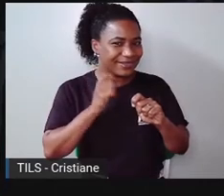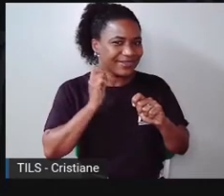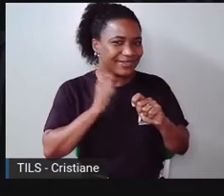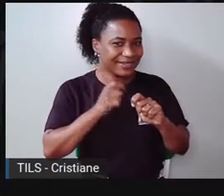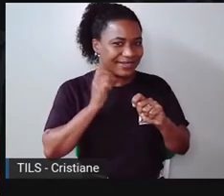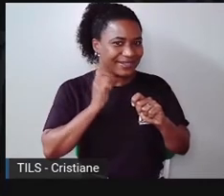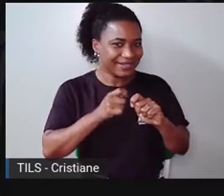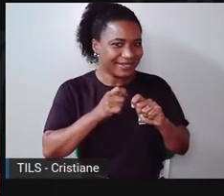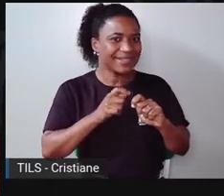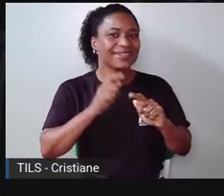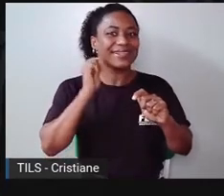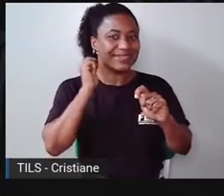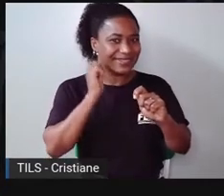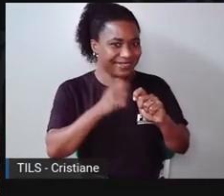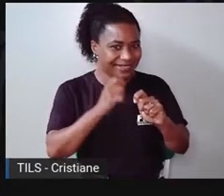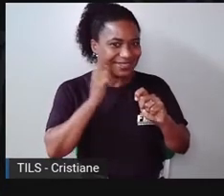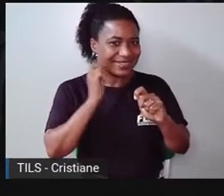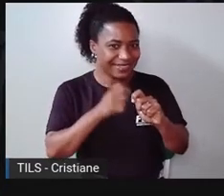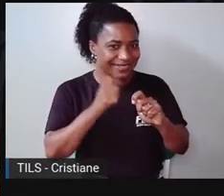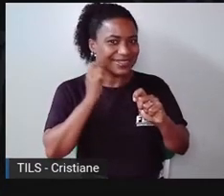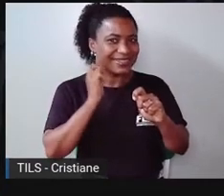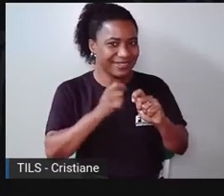Mais uma vez.